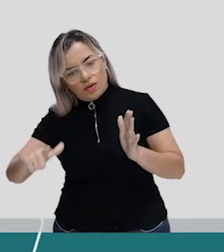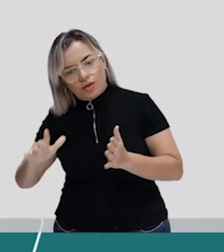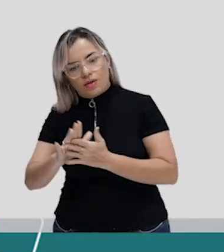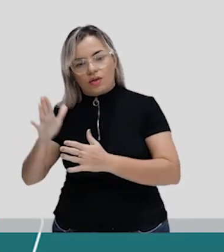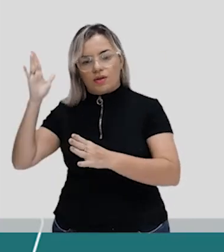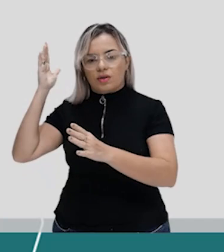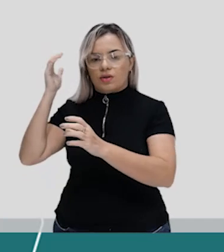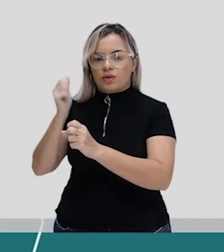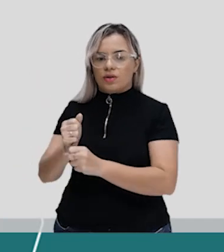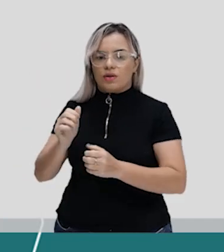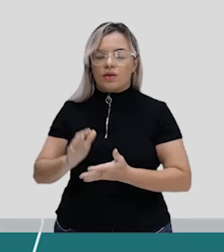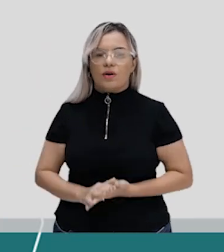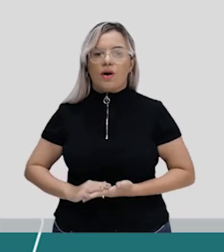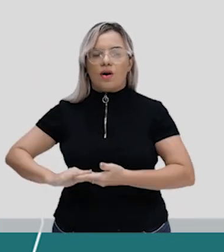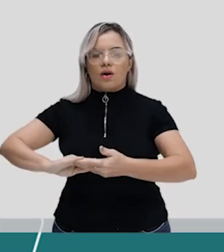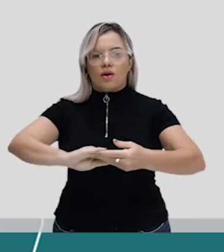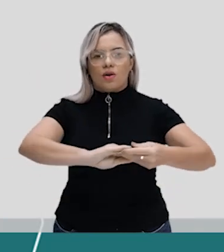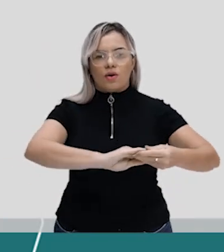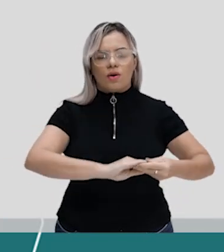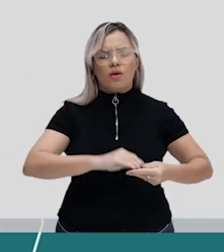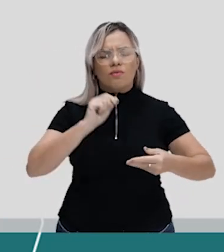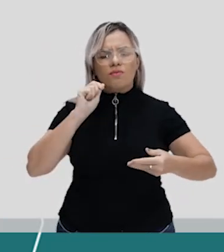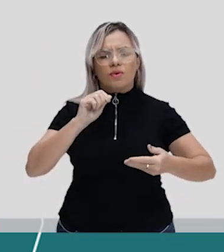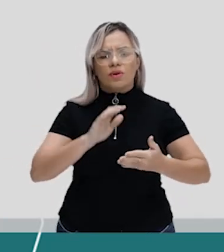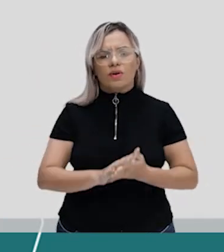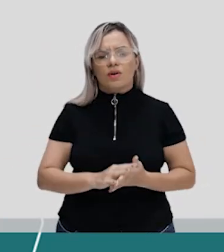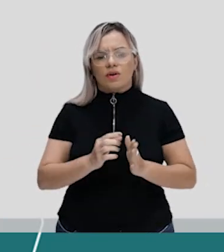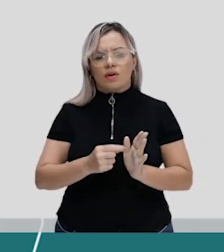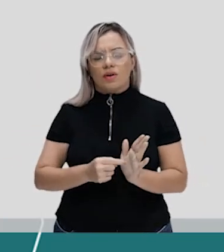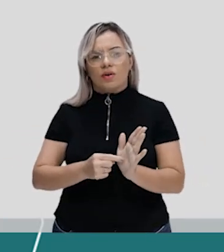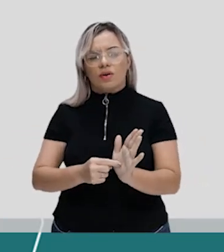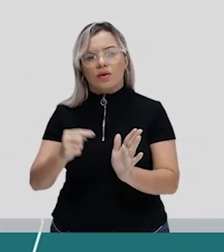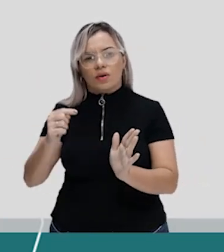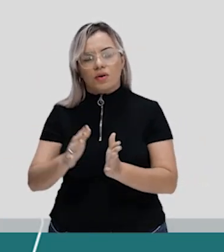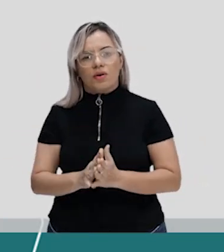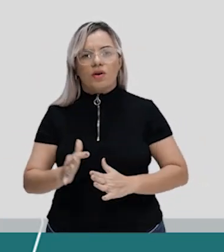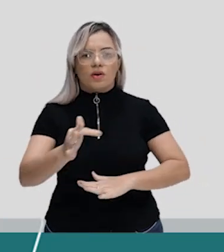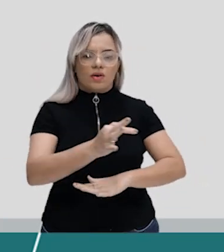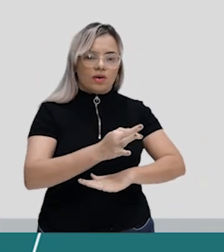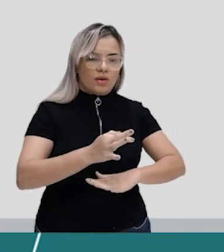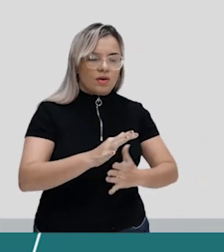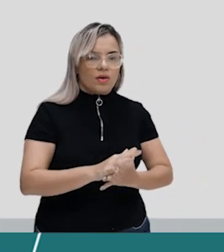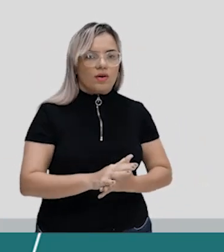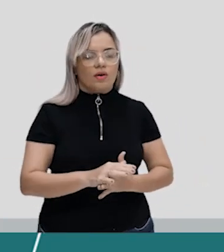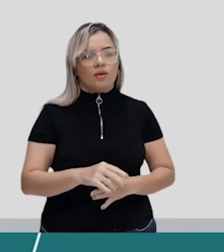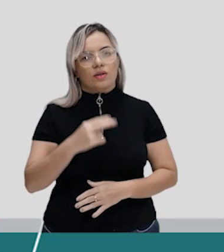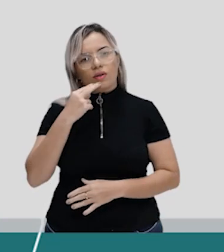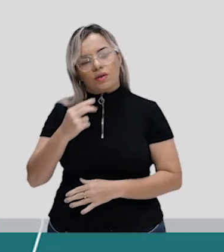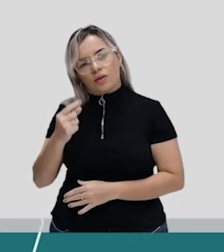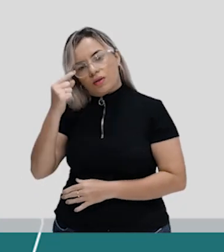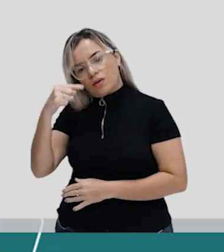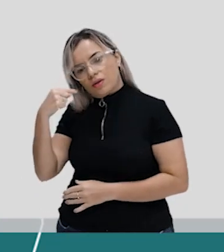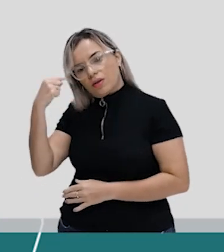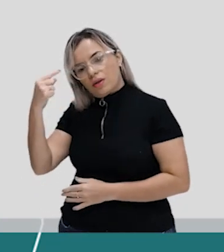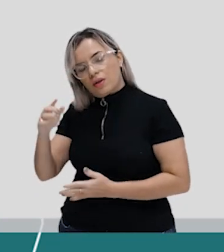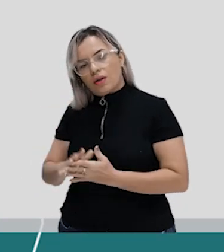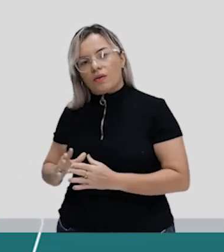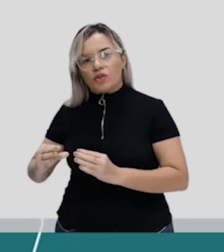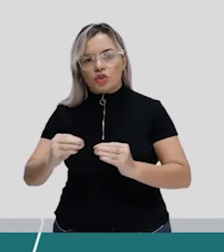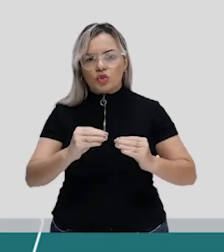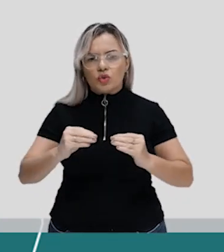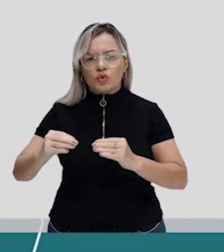pouquinho quais são as saudações, aprender a apresentar-se formalmente em espanhol, através de um diálogo, e ver